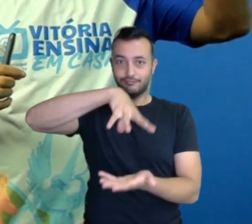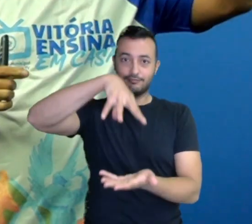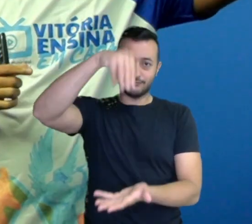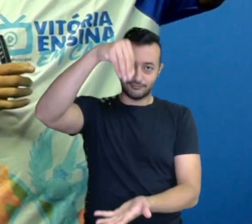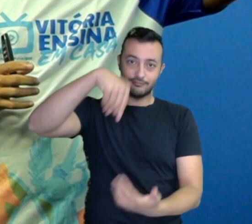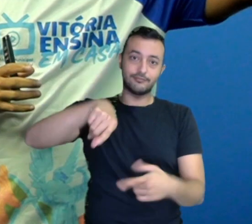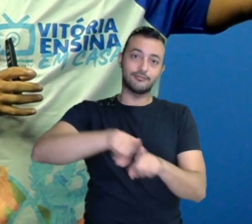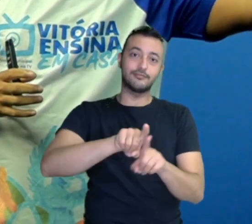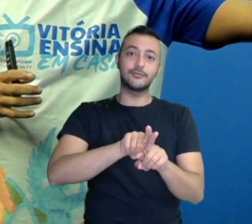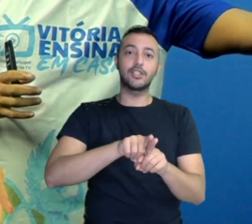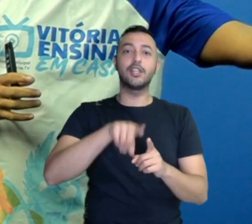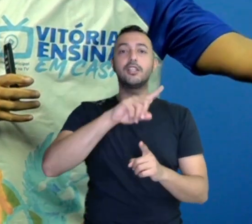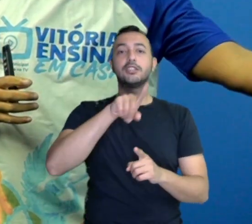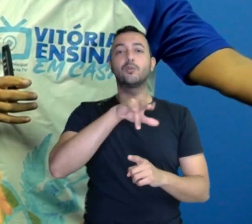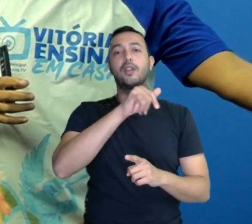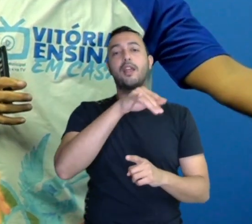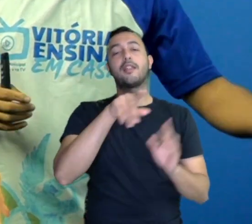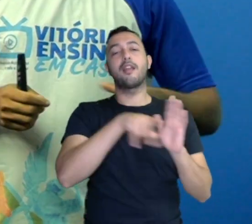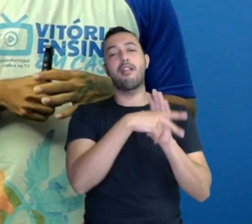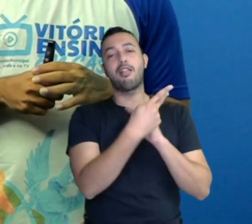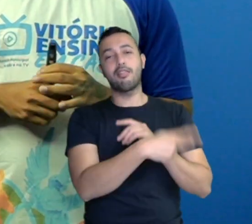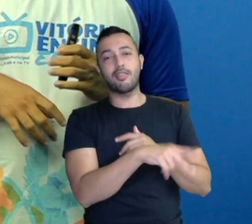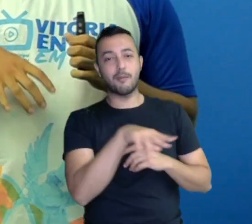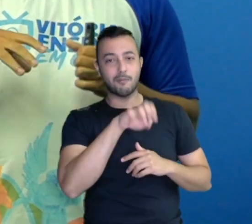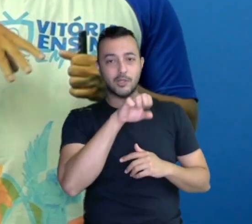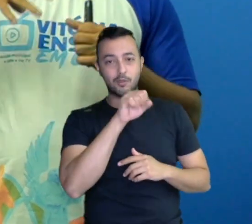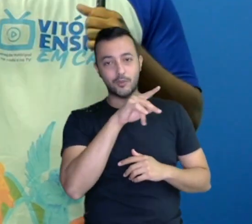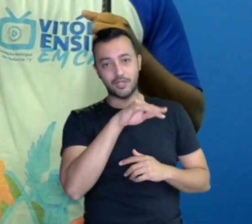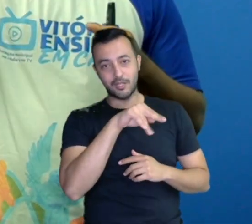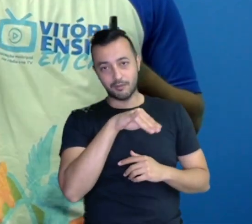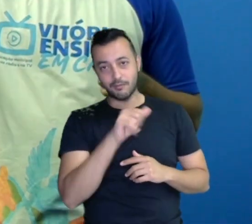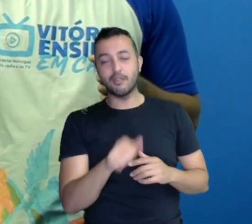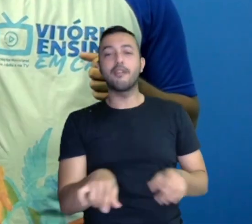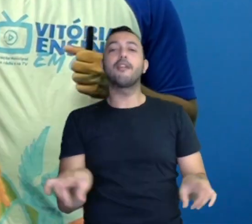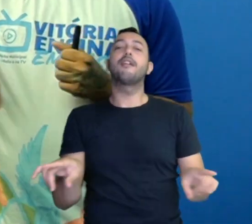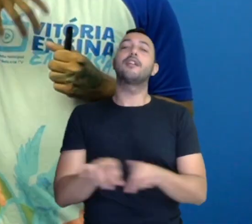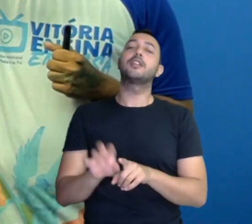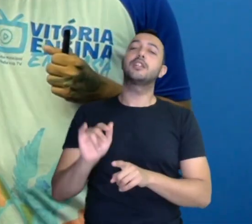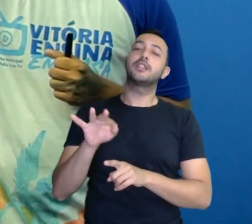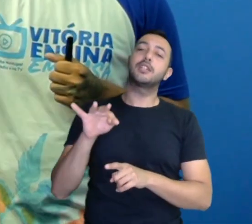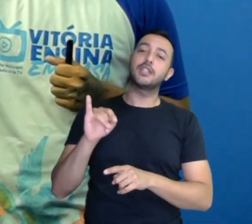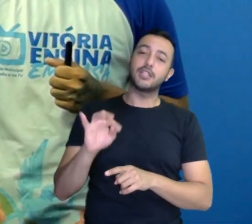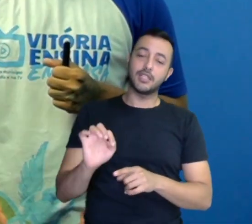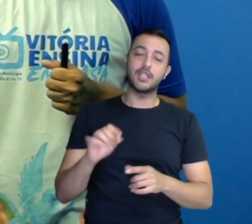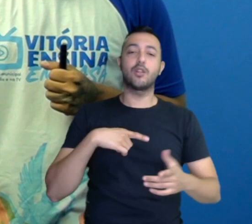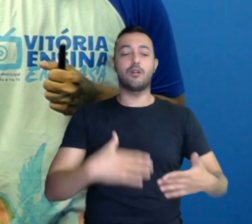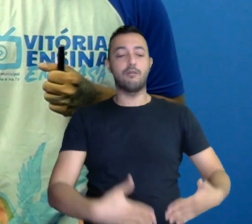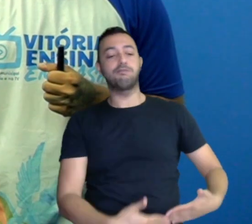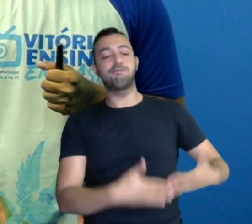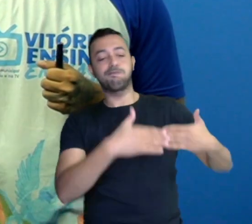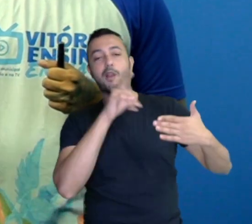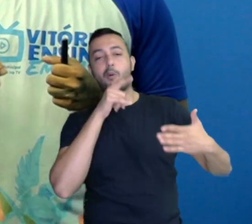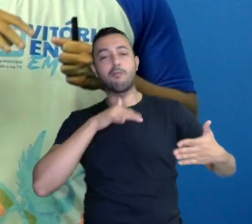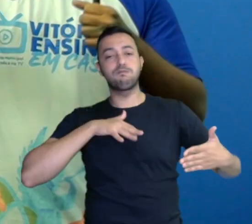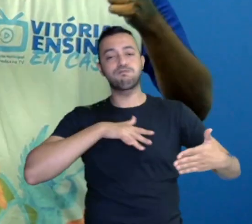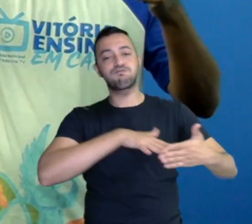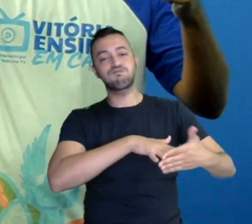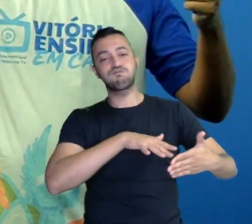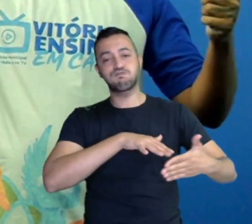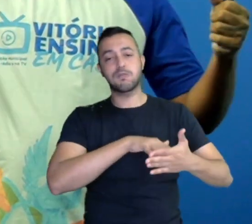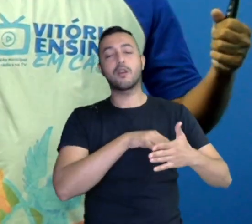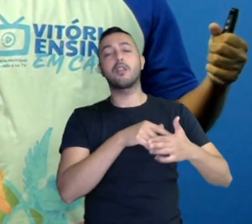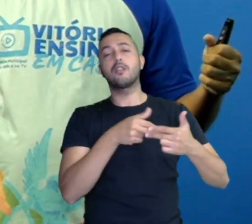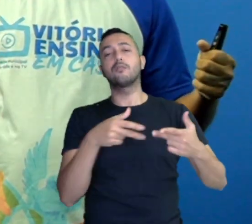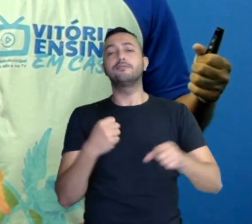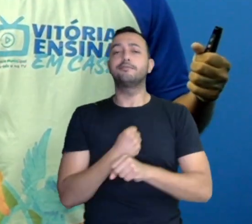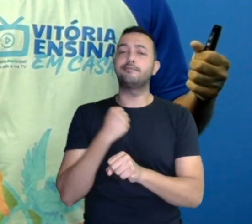os zigurates na Mesopotâmia, né? Como os diques, as represas que eram construídas, todas